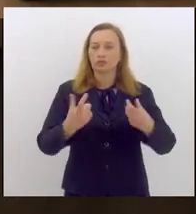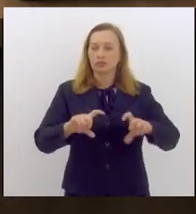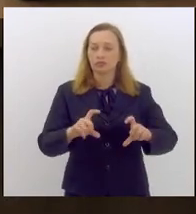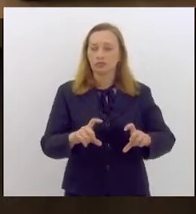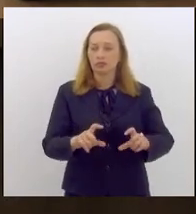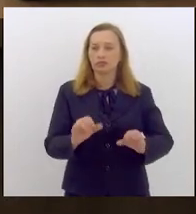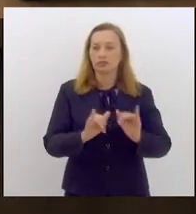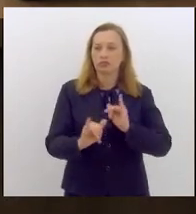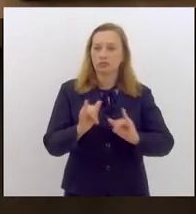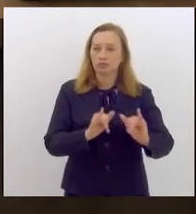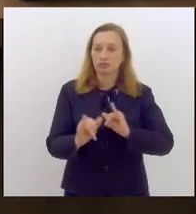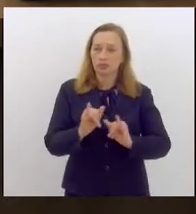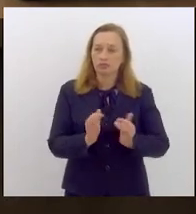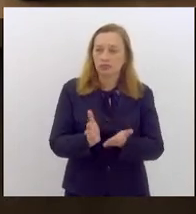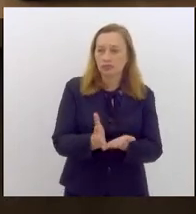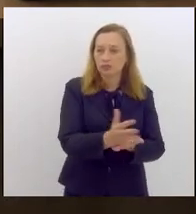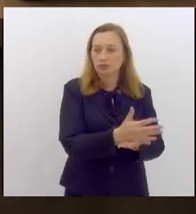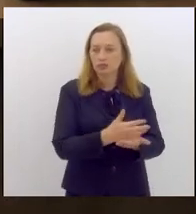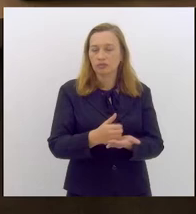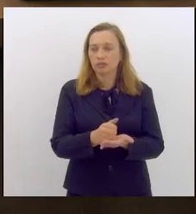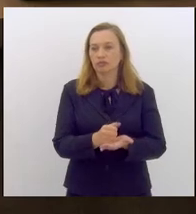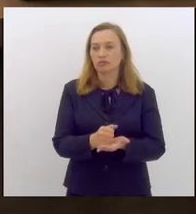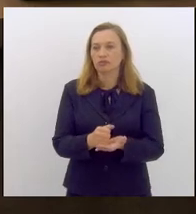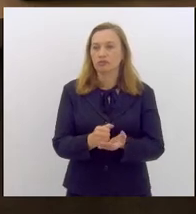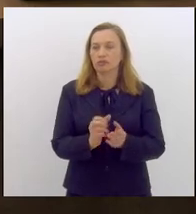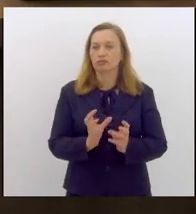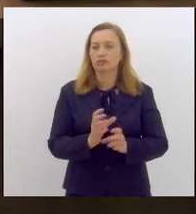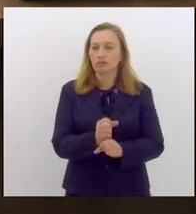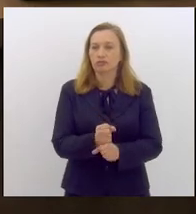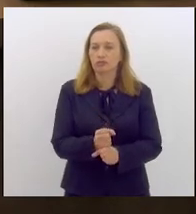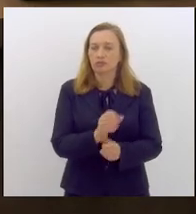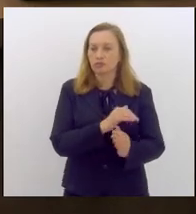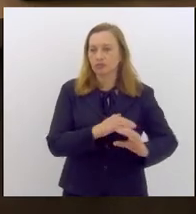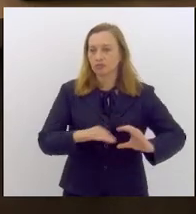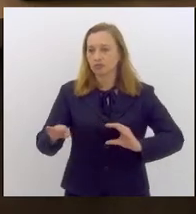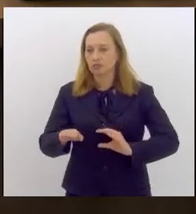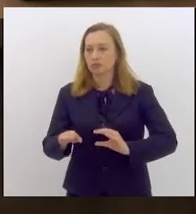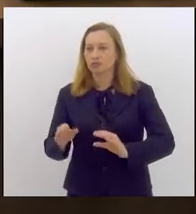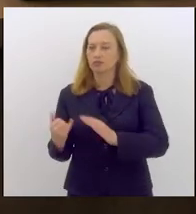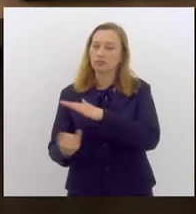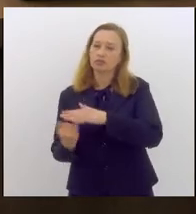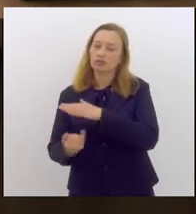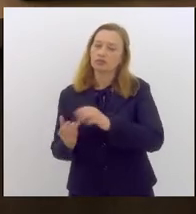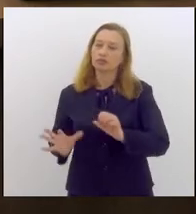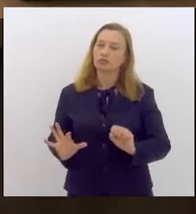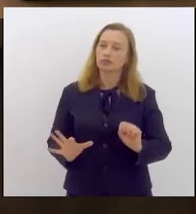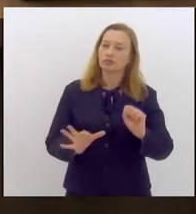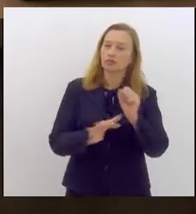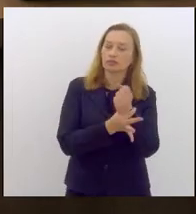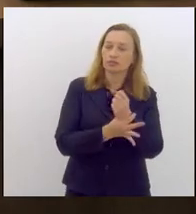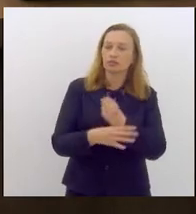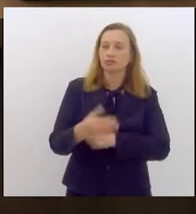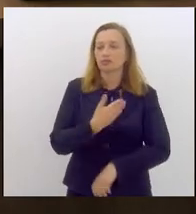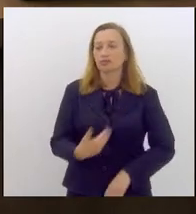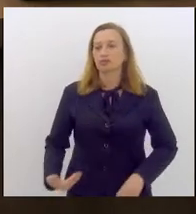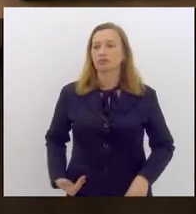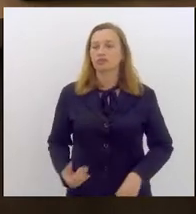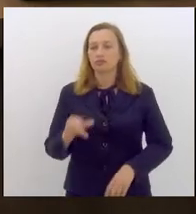As informações coletadas e tabuladas serão repassadas ao Instituto de Segurança Pública,